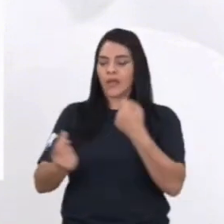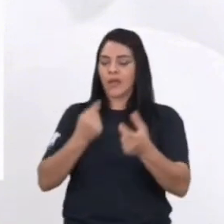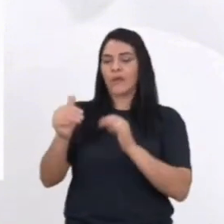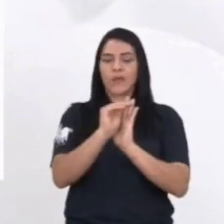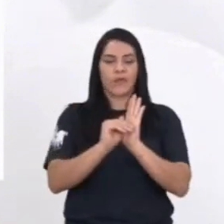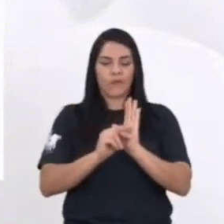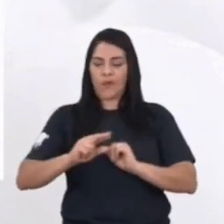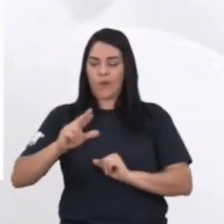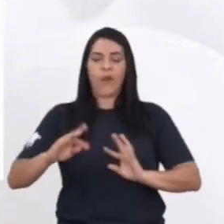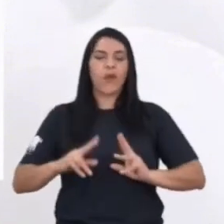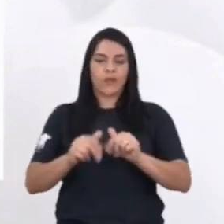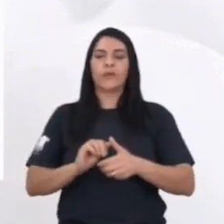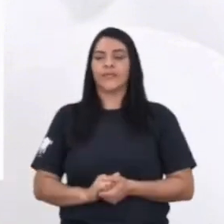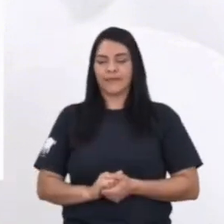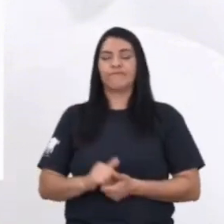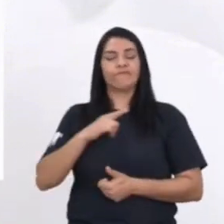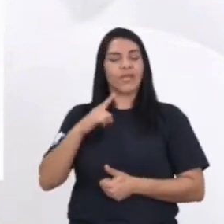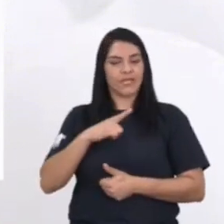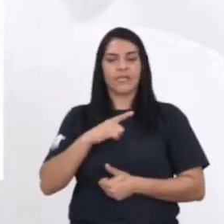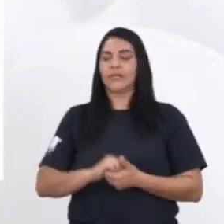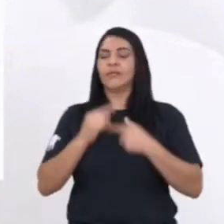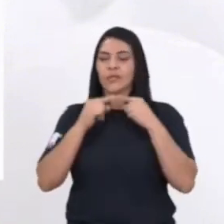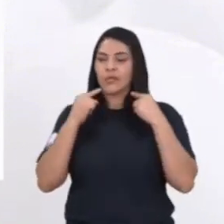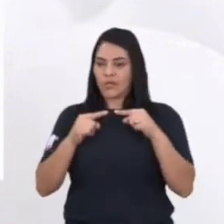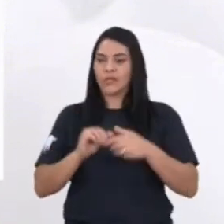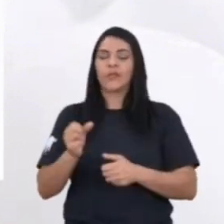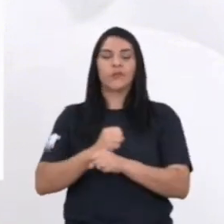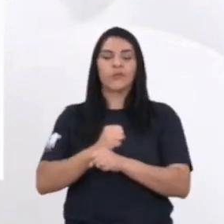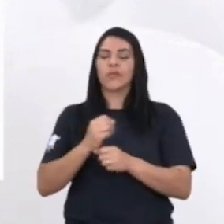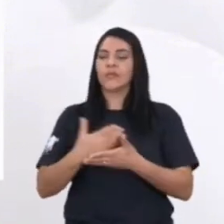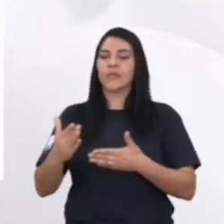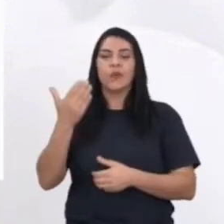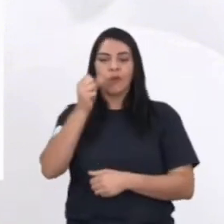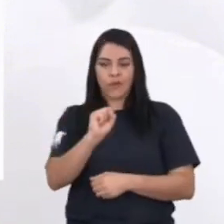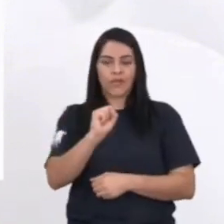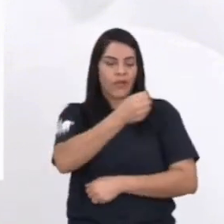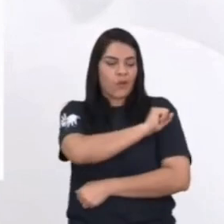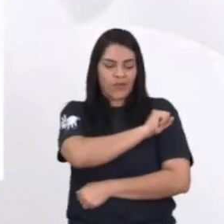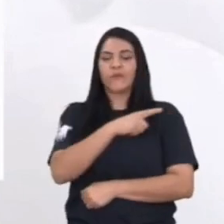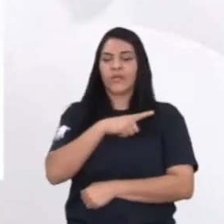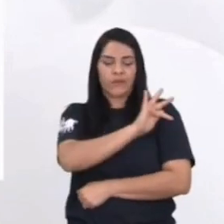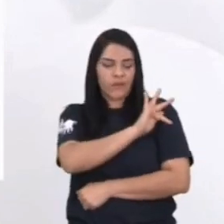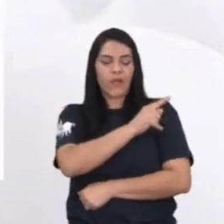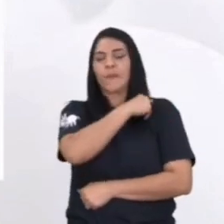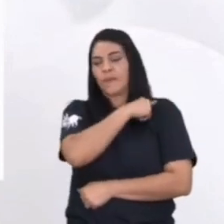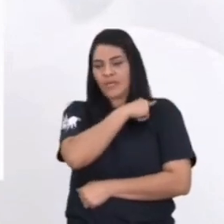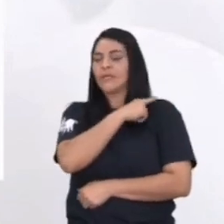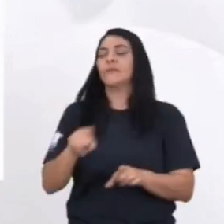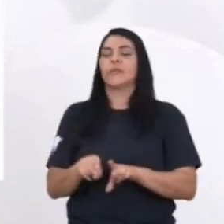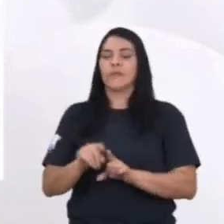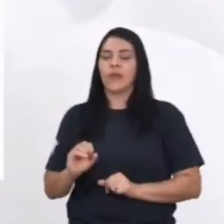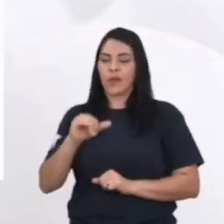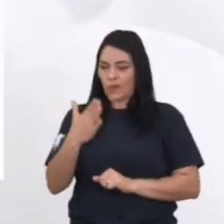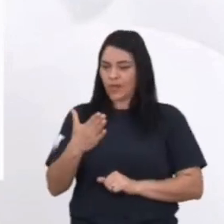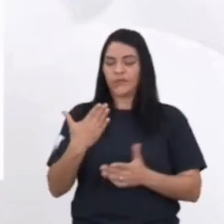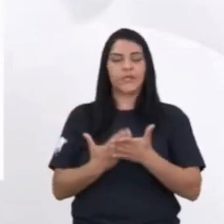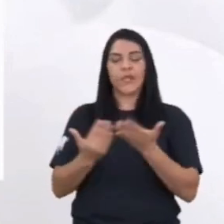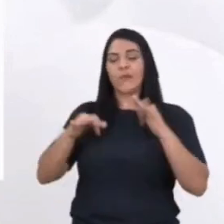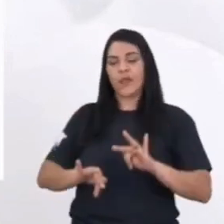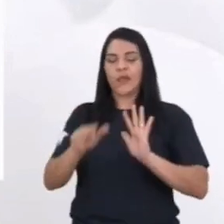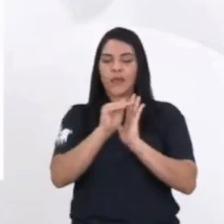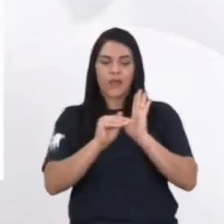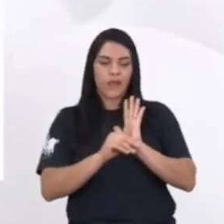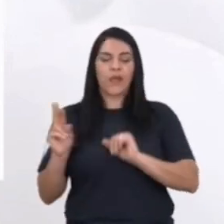não todas, tá? Pelo contrário, vão conter questões discursivas nestes anos série, então 8º ano do fundamental e primeira série do ensino médio. Quando o estudante finaliza a